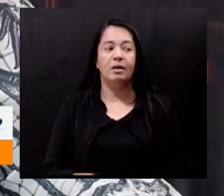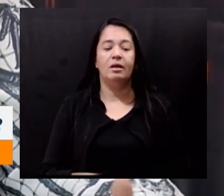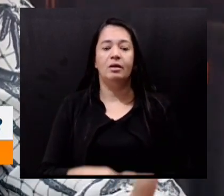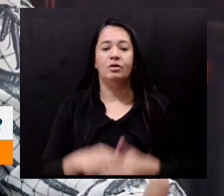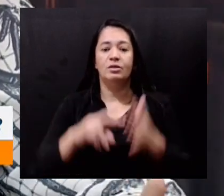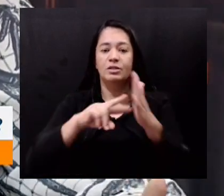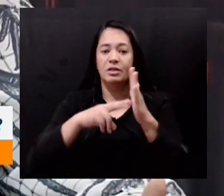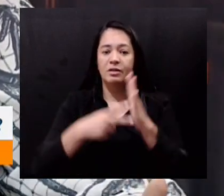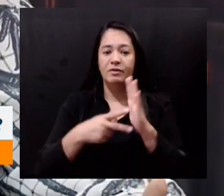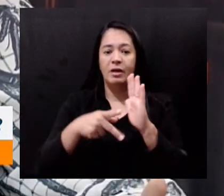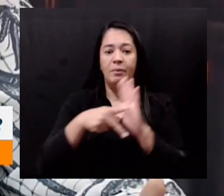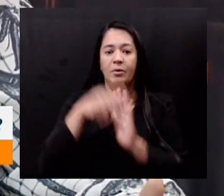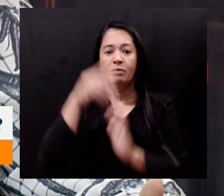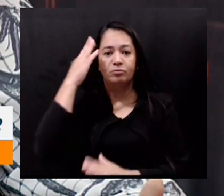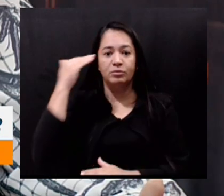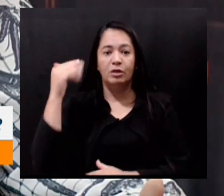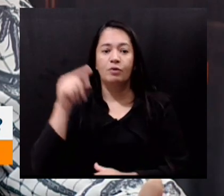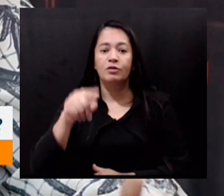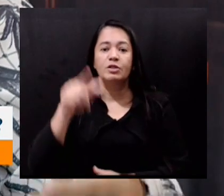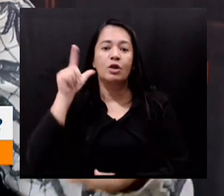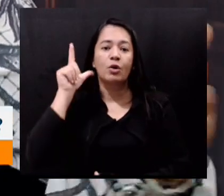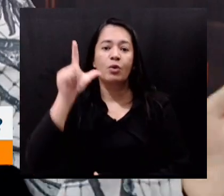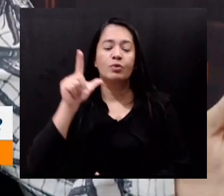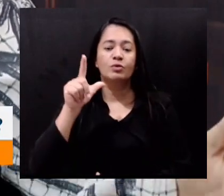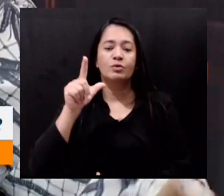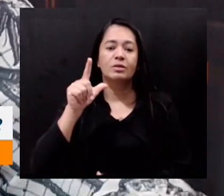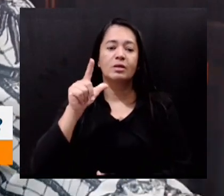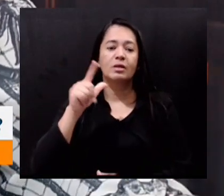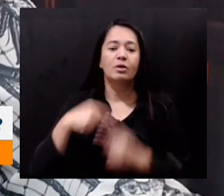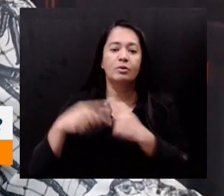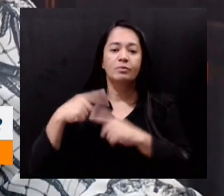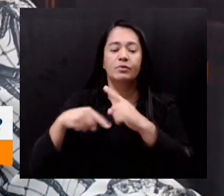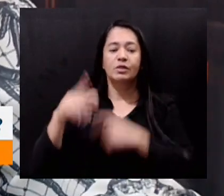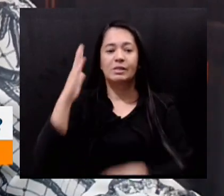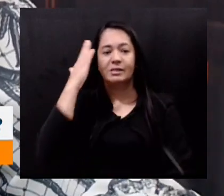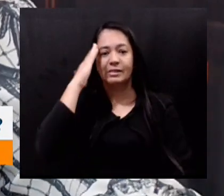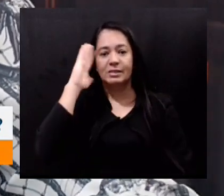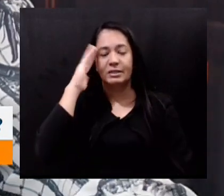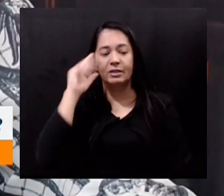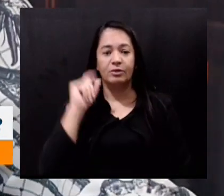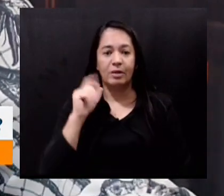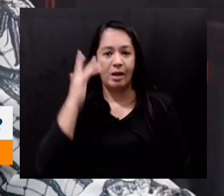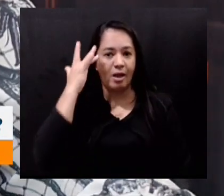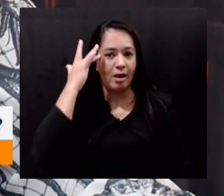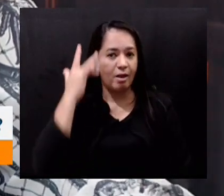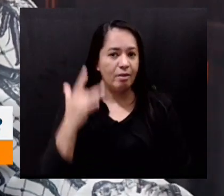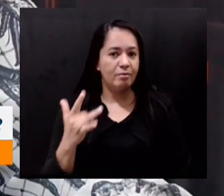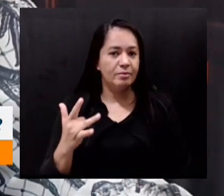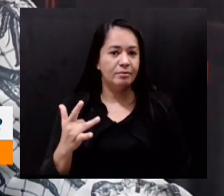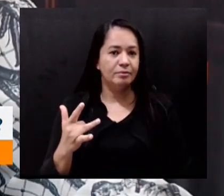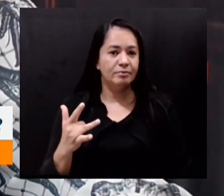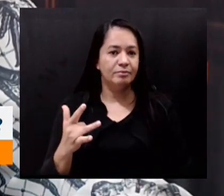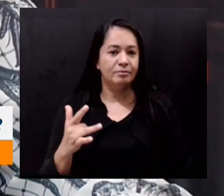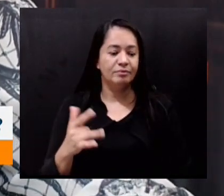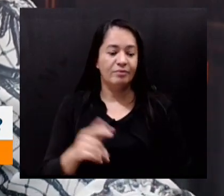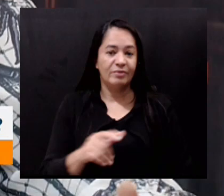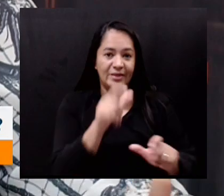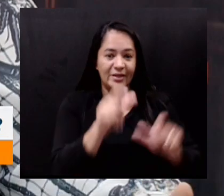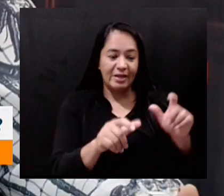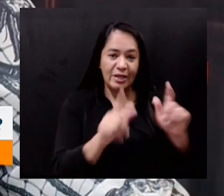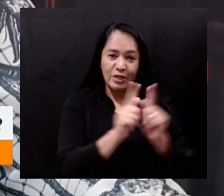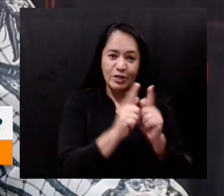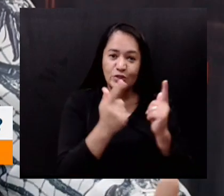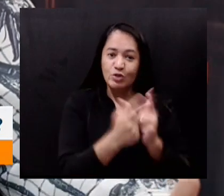situação e compreendermos que no dia amanhã essas mesmas pessoas que foram